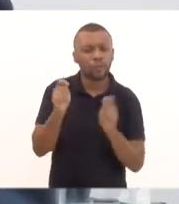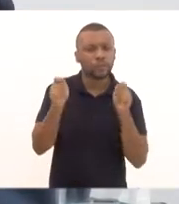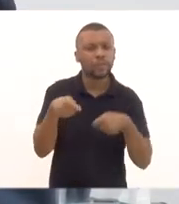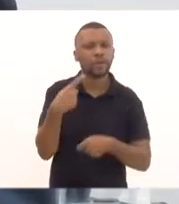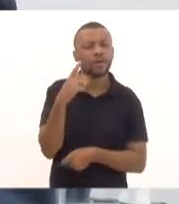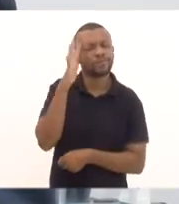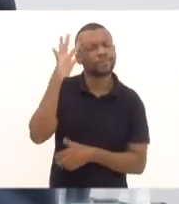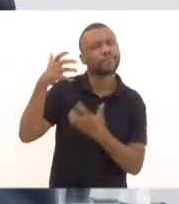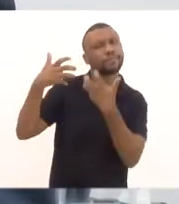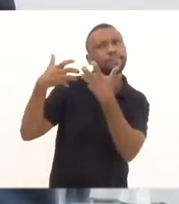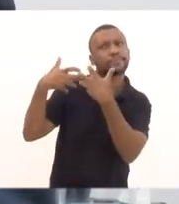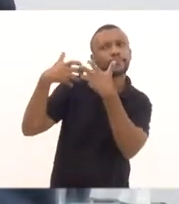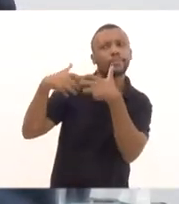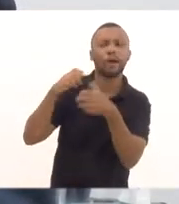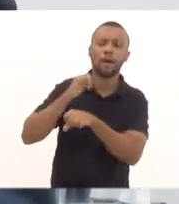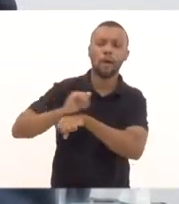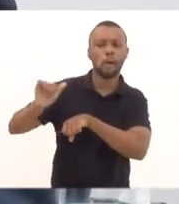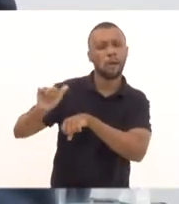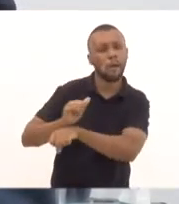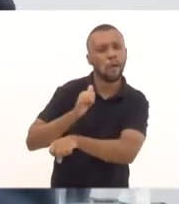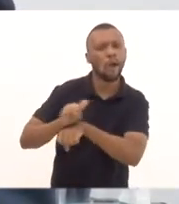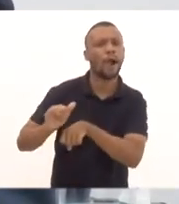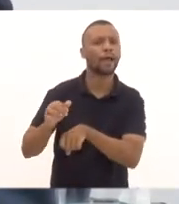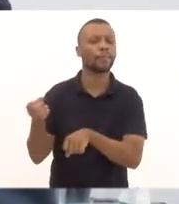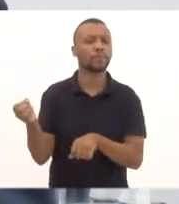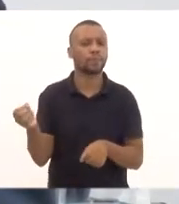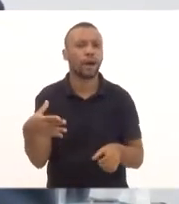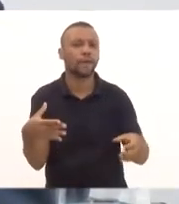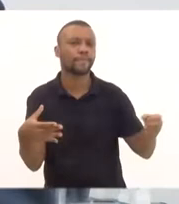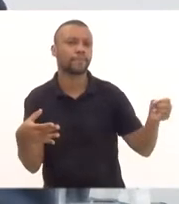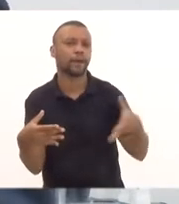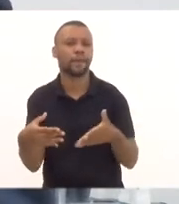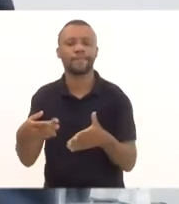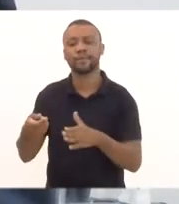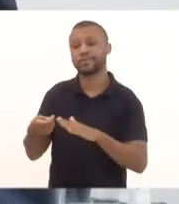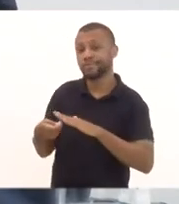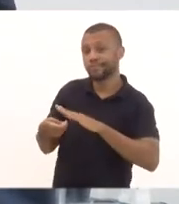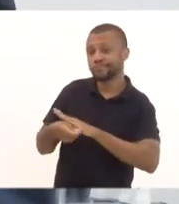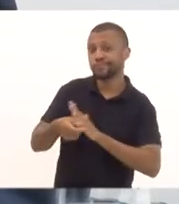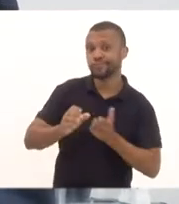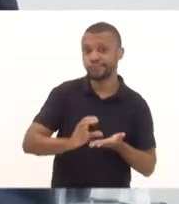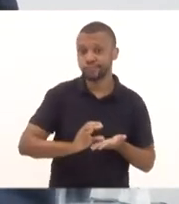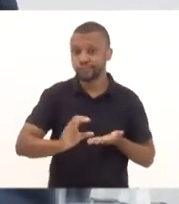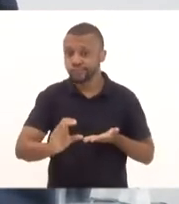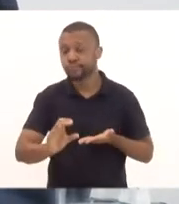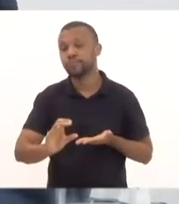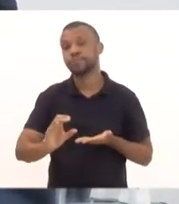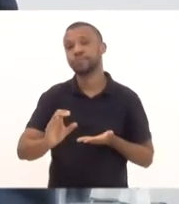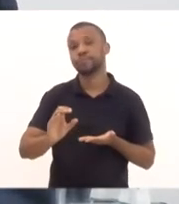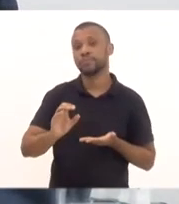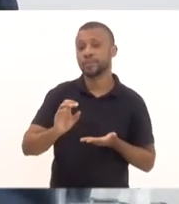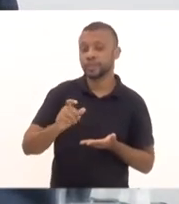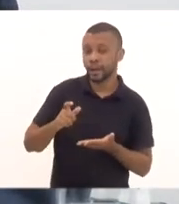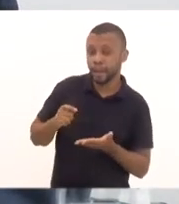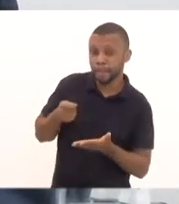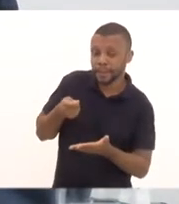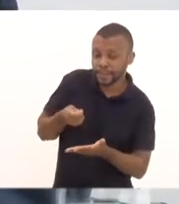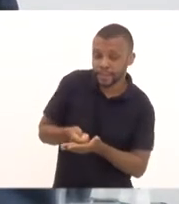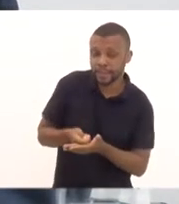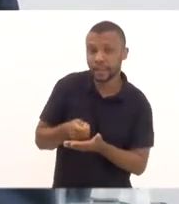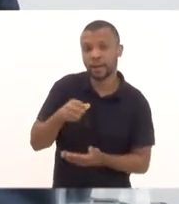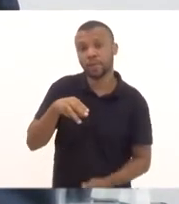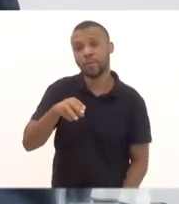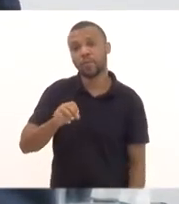em novas formas de financiamento desse modal que que seja o que não seja apenas